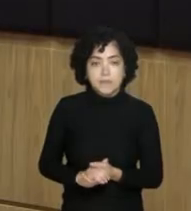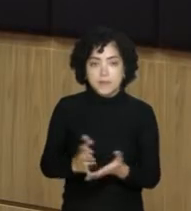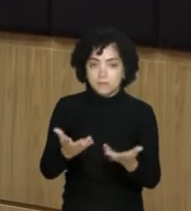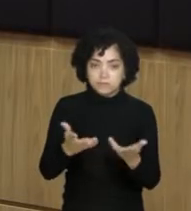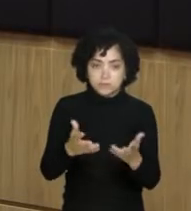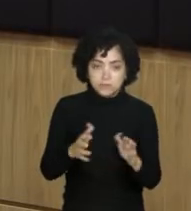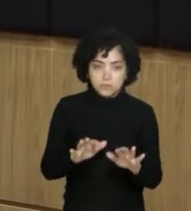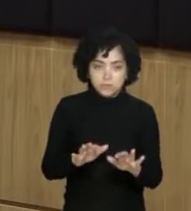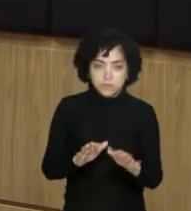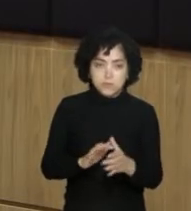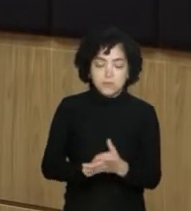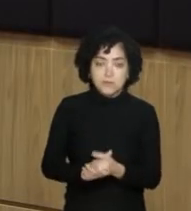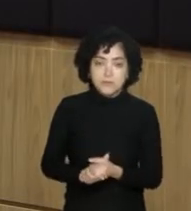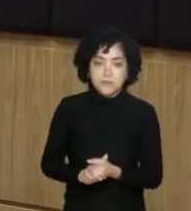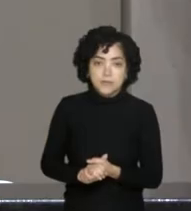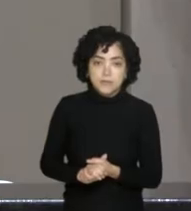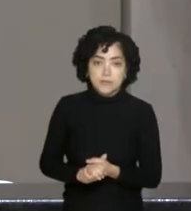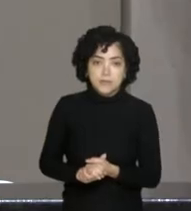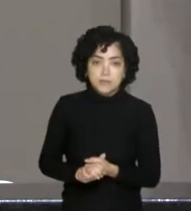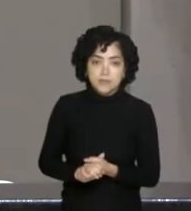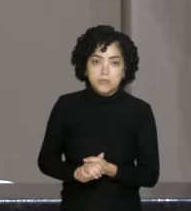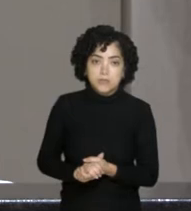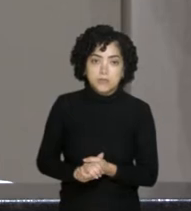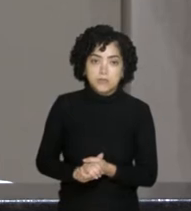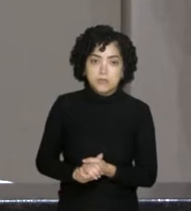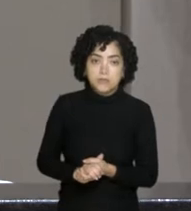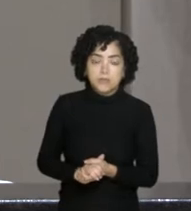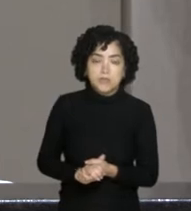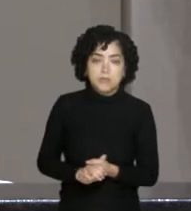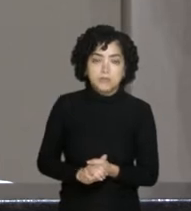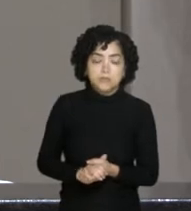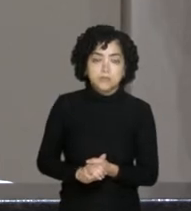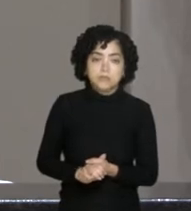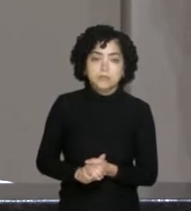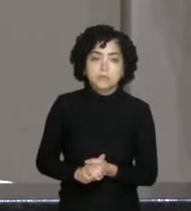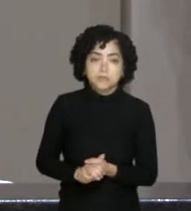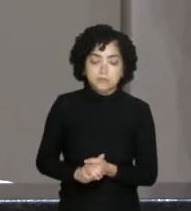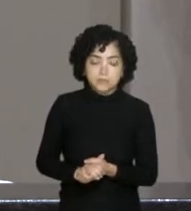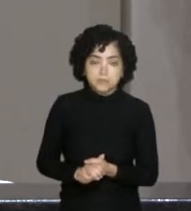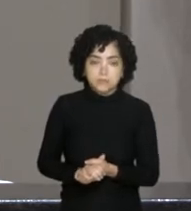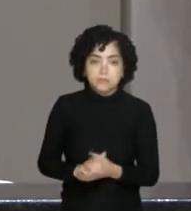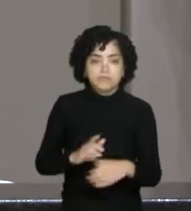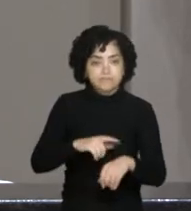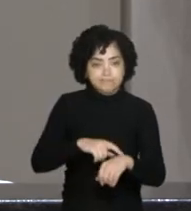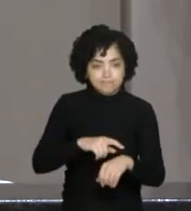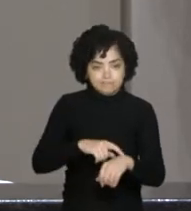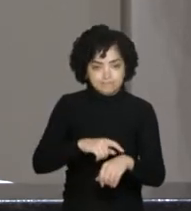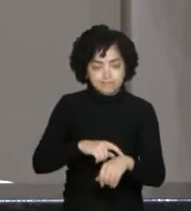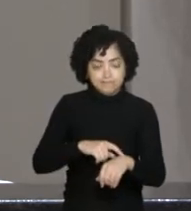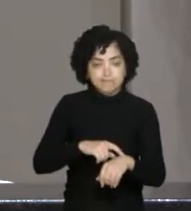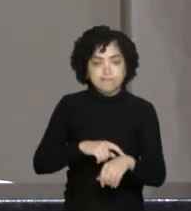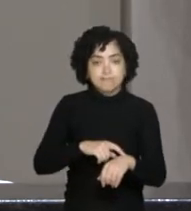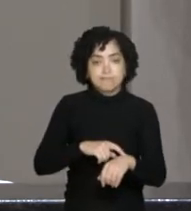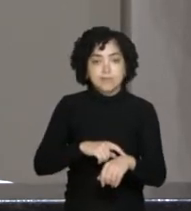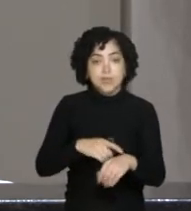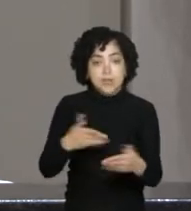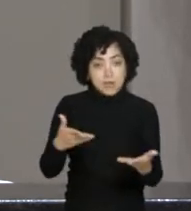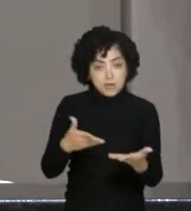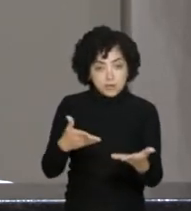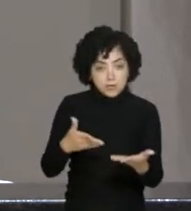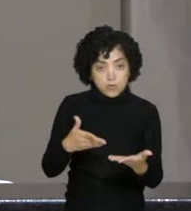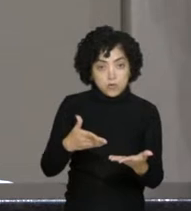Feita a manifestação, que abdica do trabalho da manifestação na parte da manhã. Na sequência, o